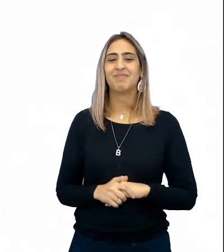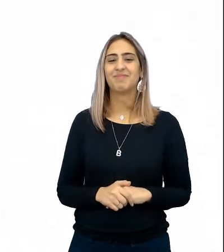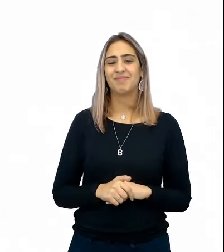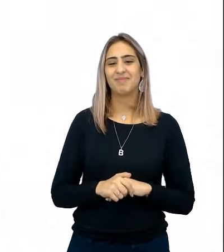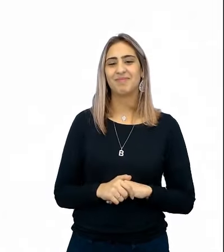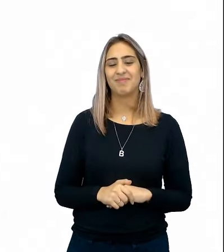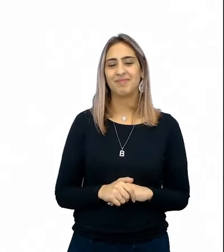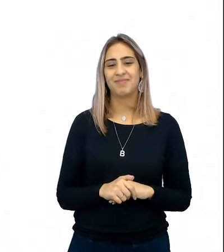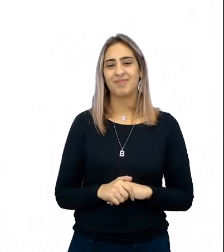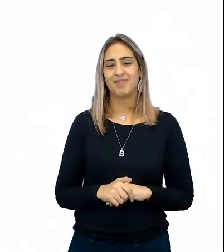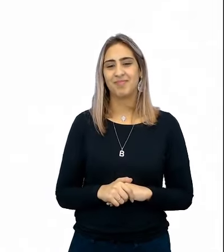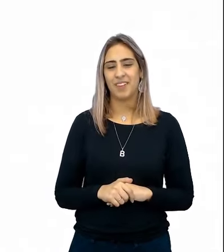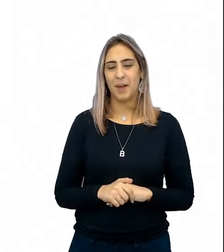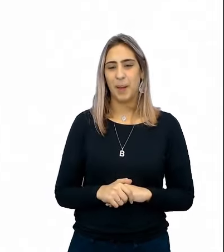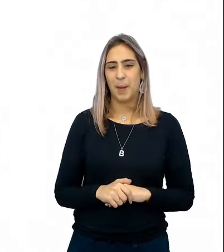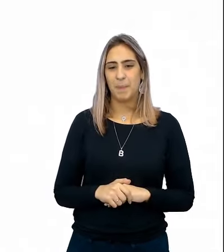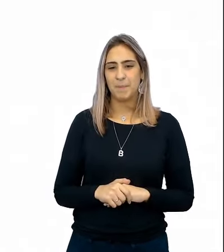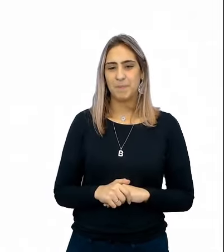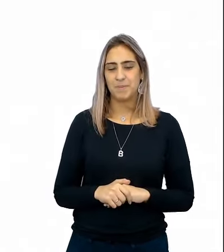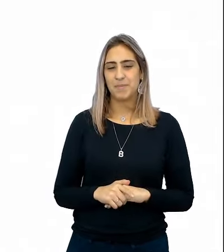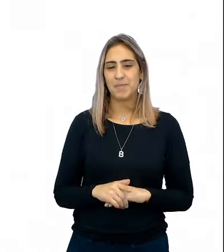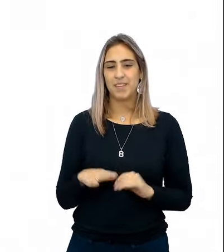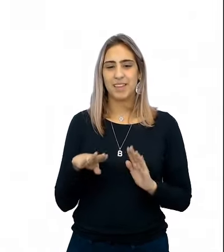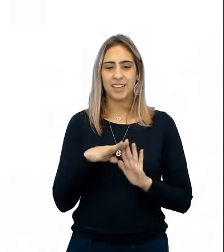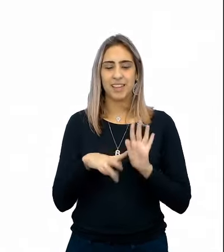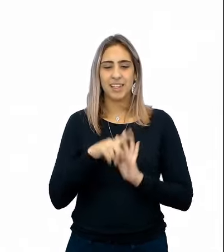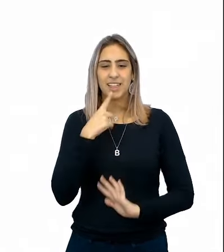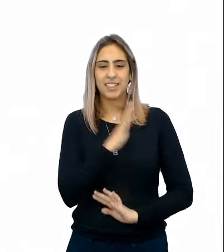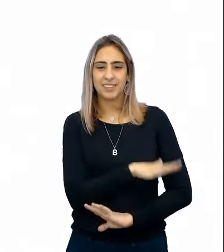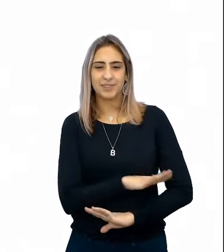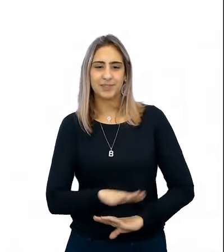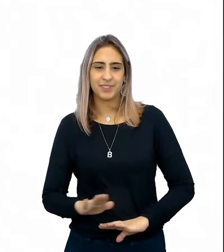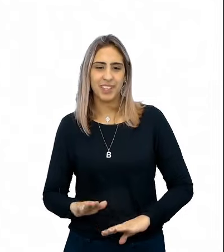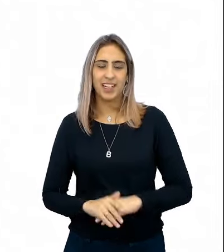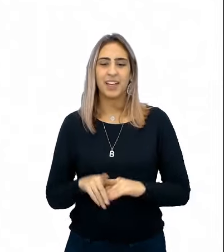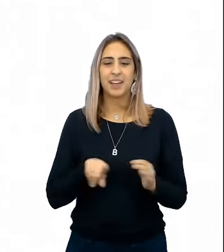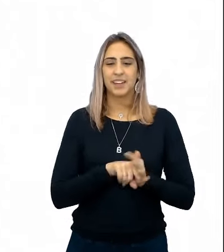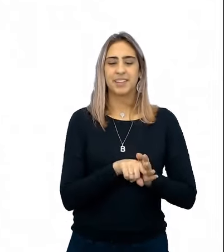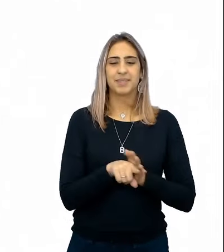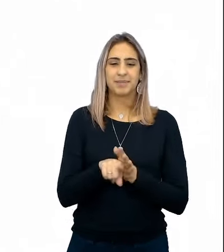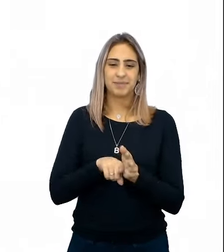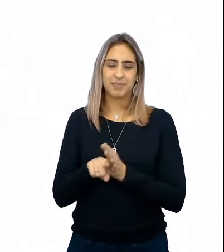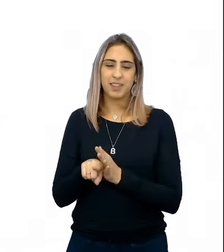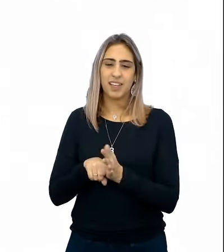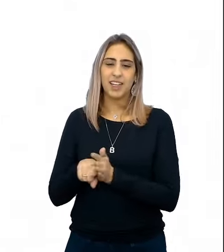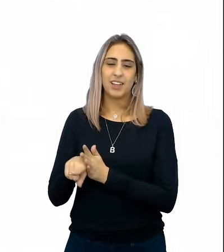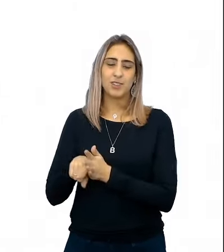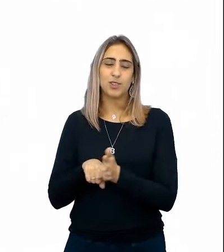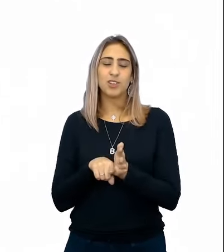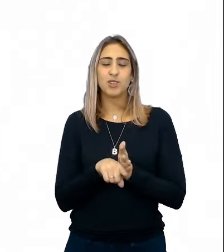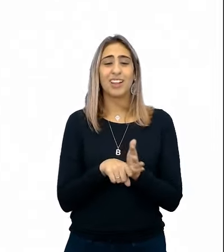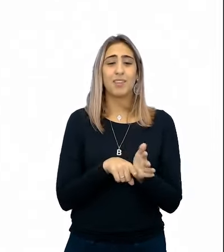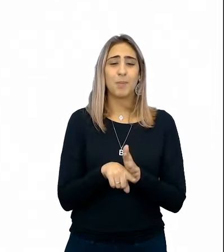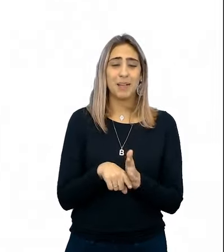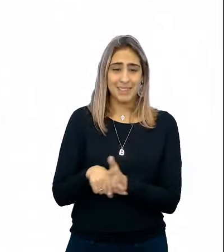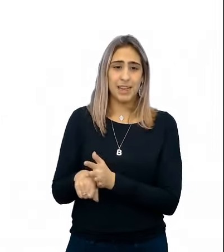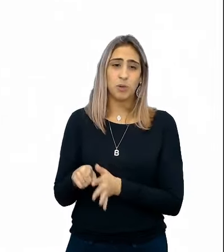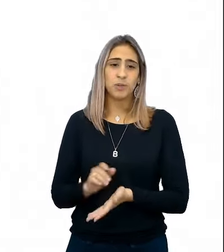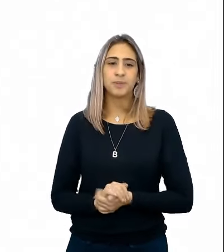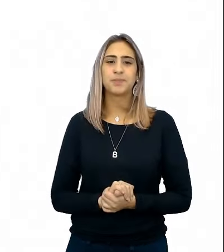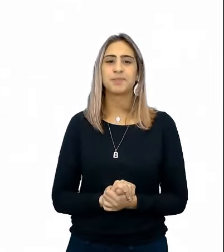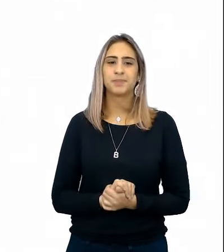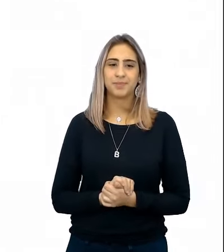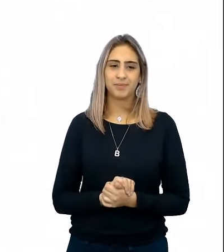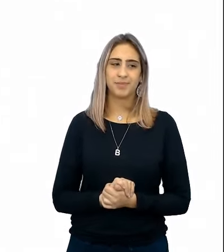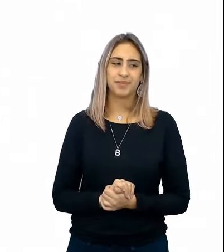Também, para responder à questão formulada, a criança precisa fazer a leitura de dados, sem que haja